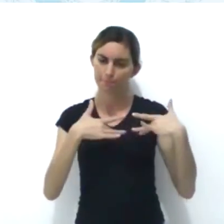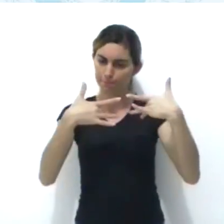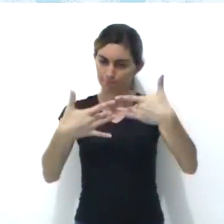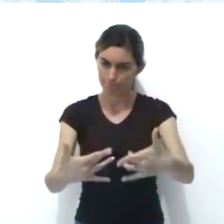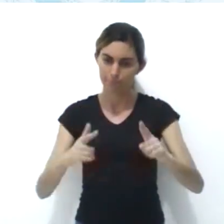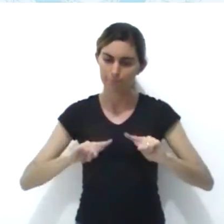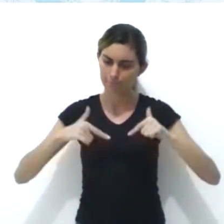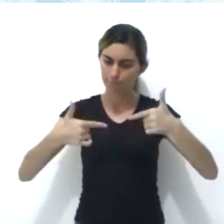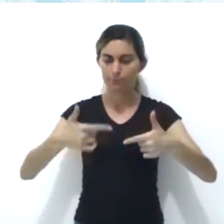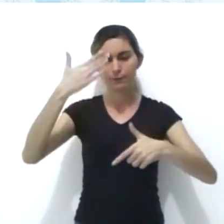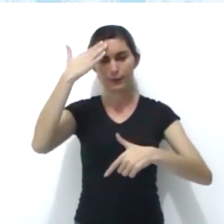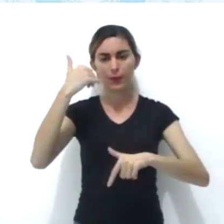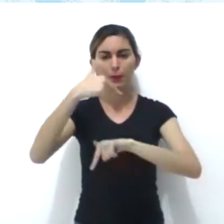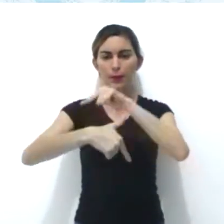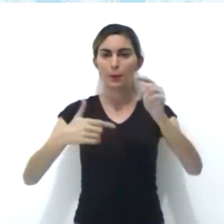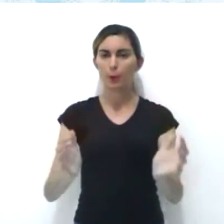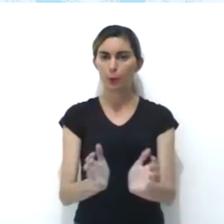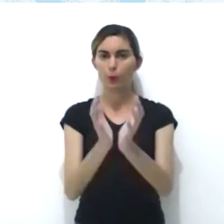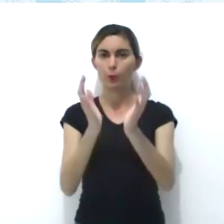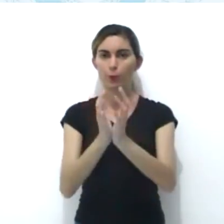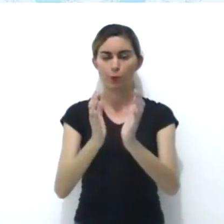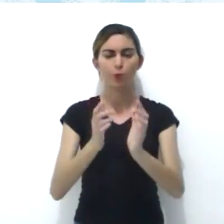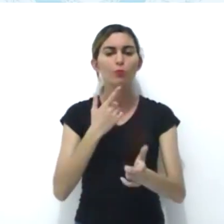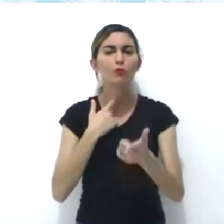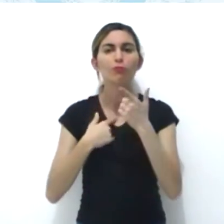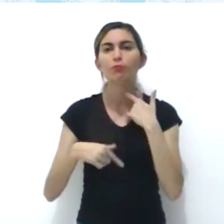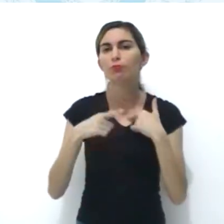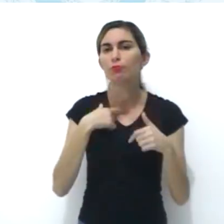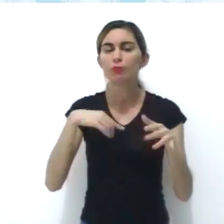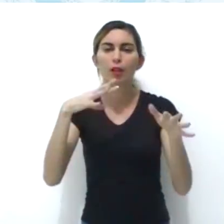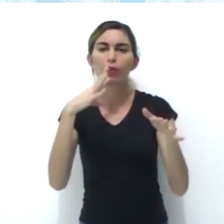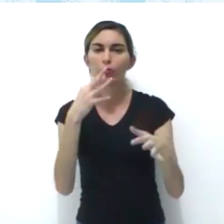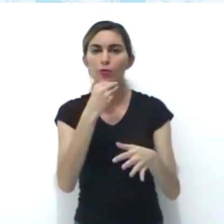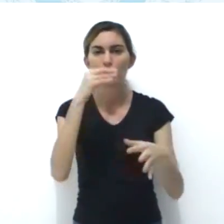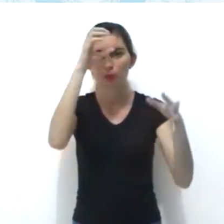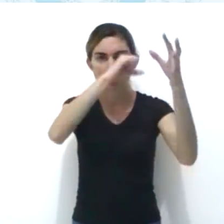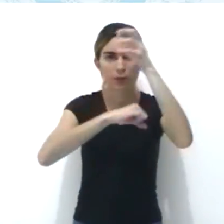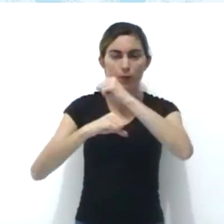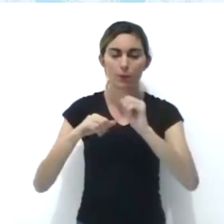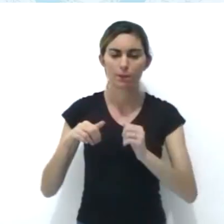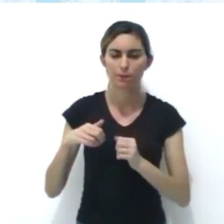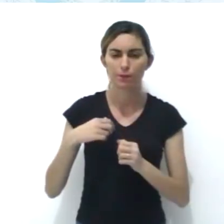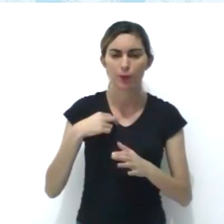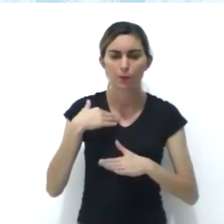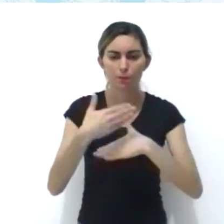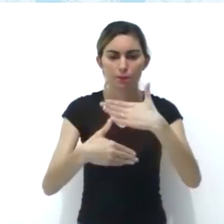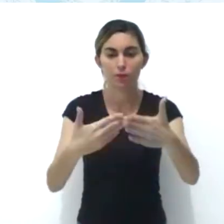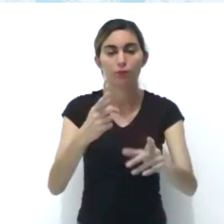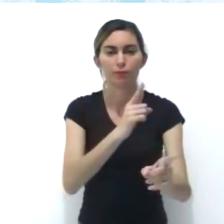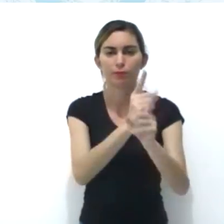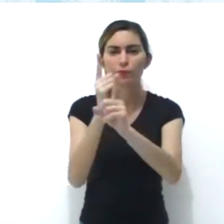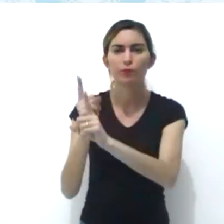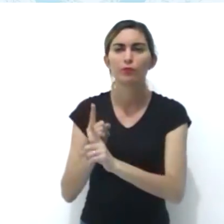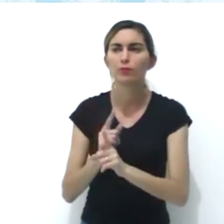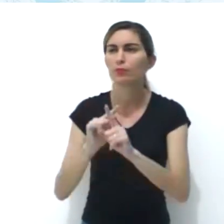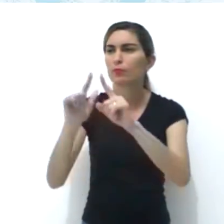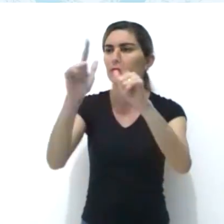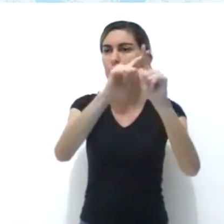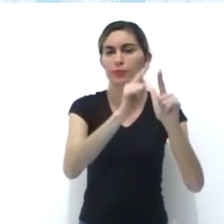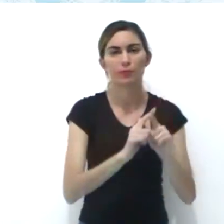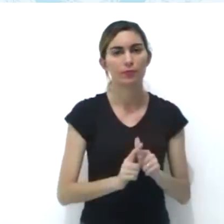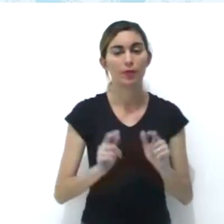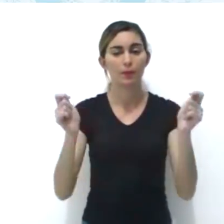necessário dedicação, saber trabalhar em equipe e ter fome de conhecimento. No caminho em que percorri, descobri um